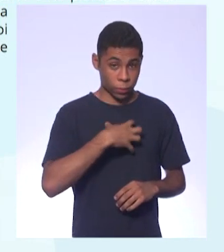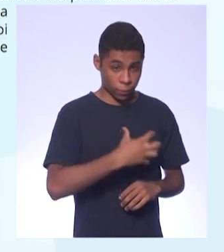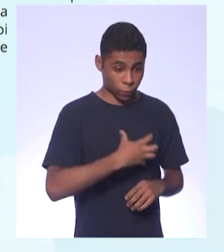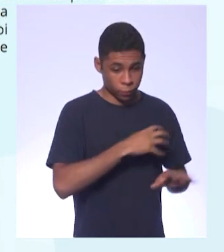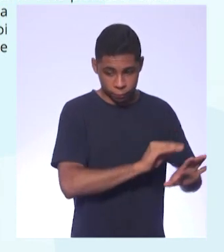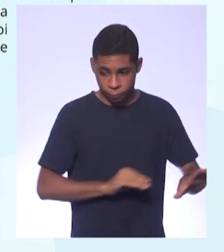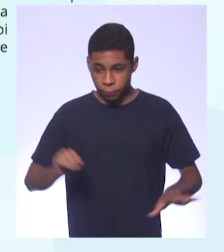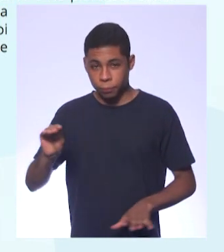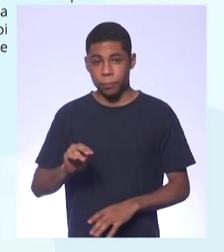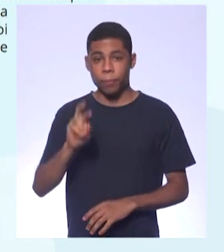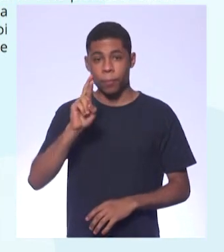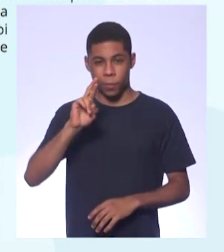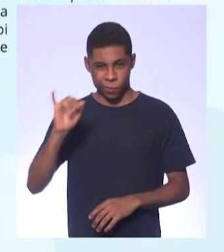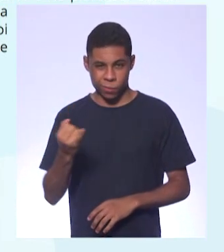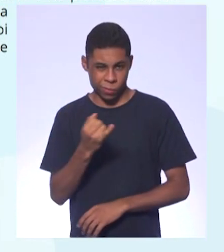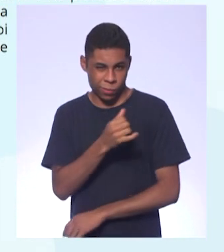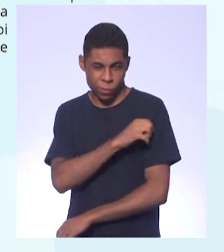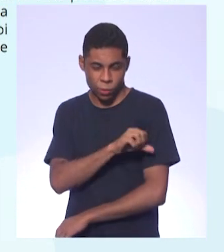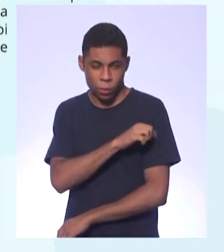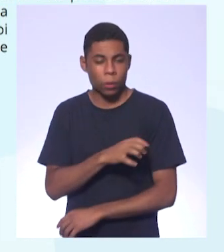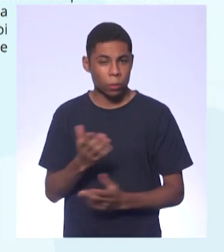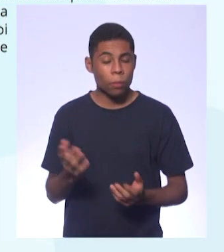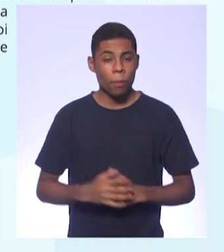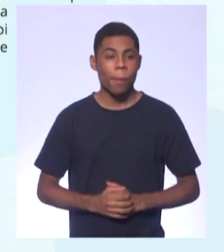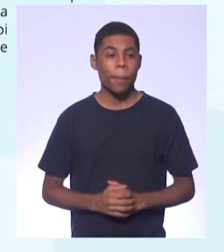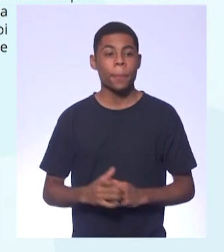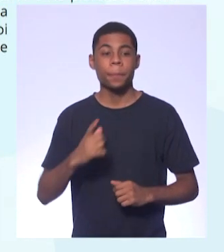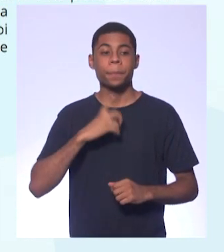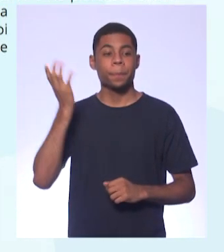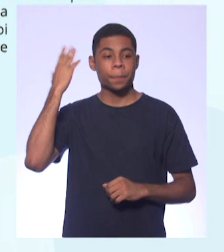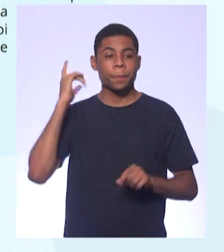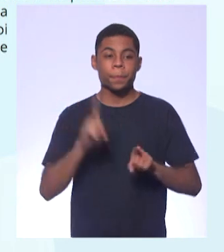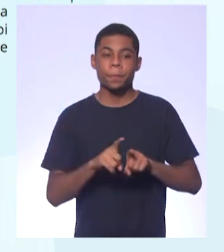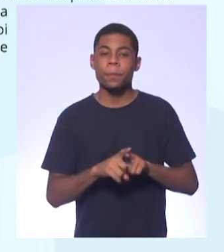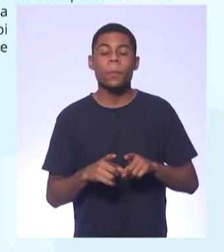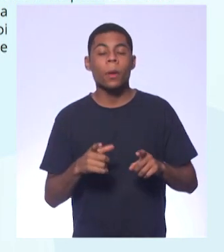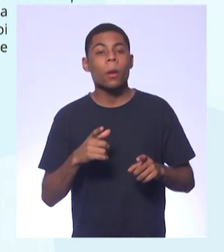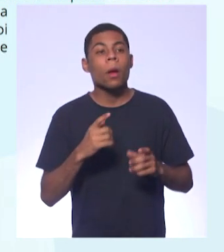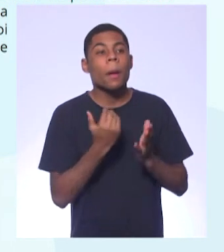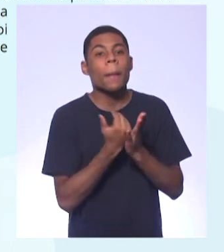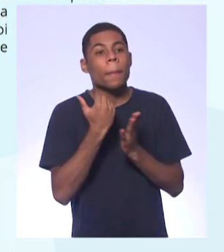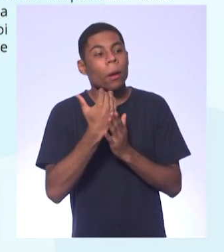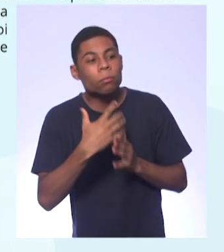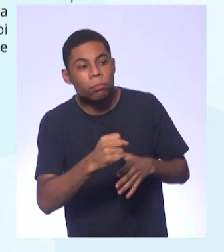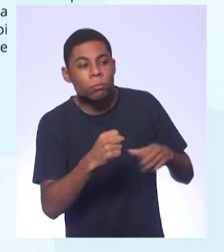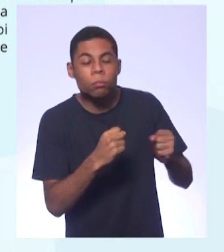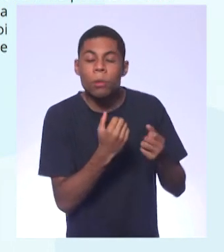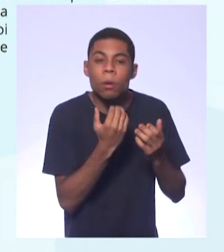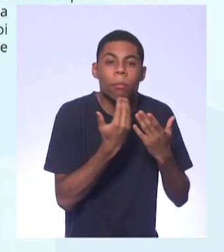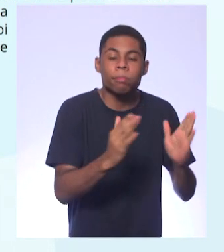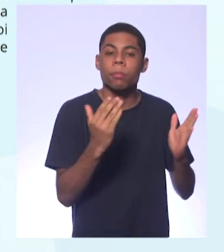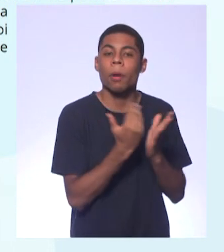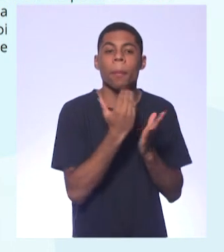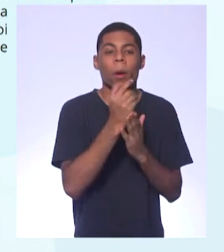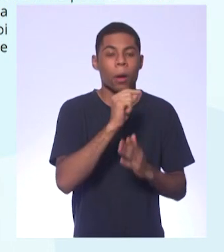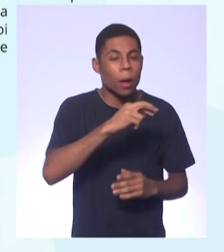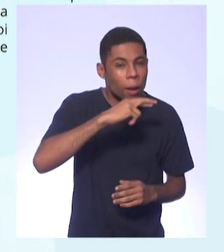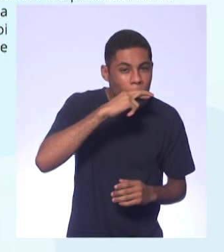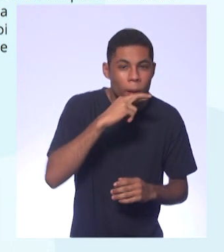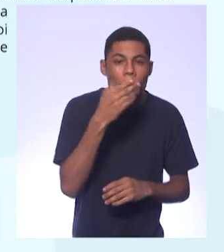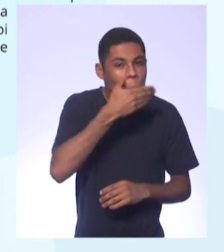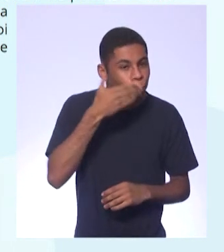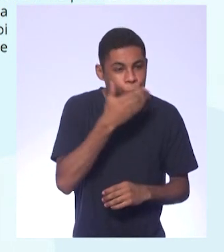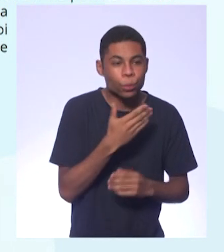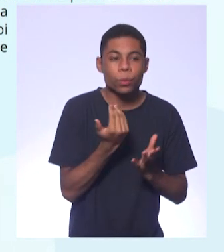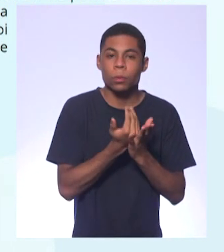depois do pau-brasil, o Brasil teve lá a exploração também da cana-de-açúcar, né, através da monocultura e a